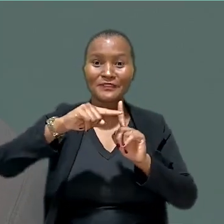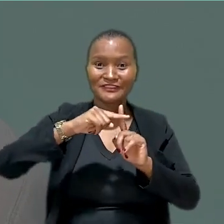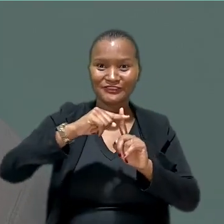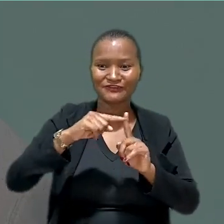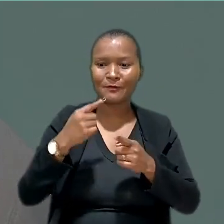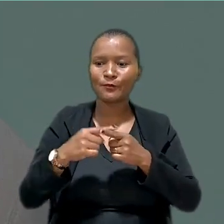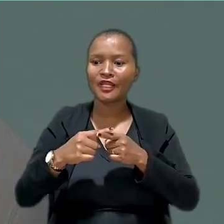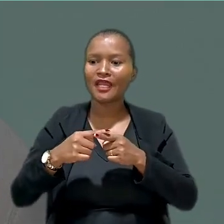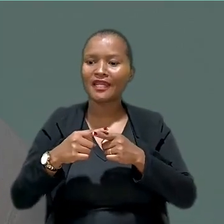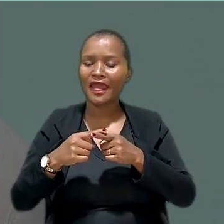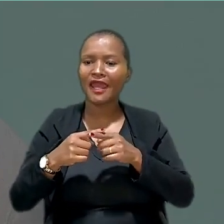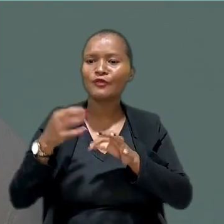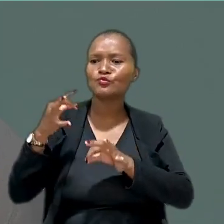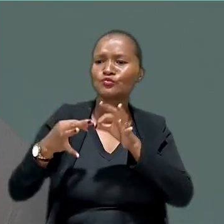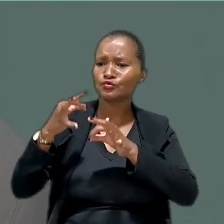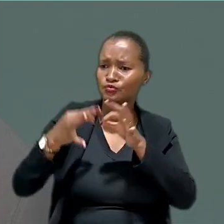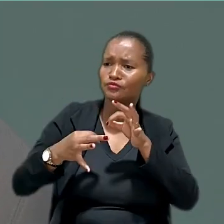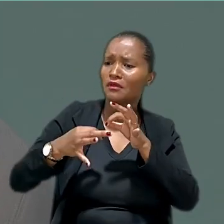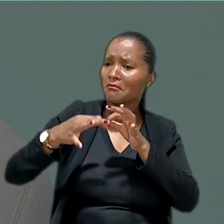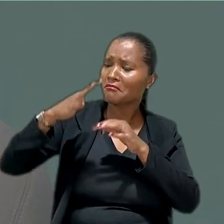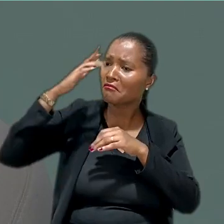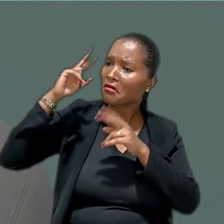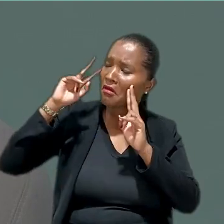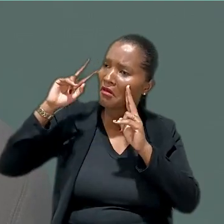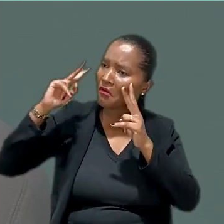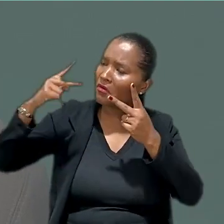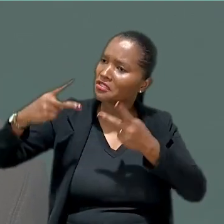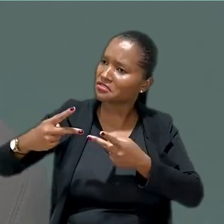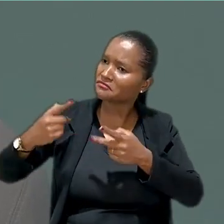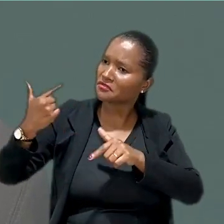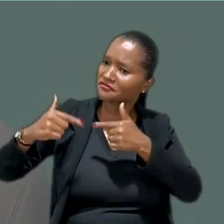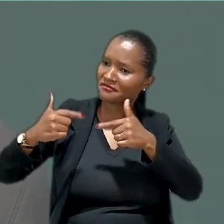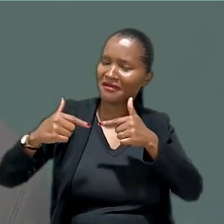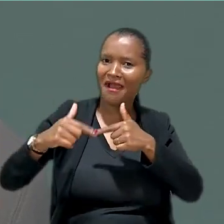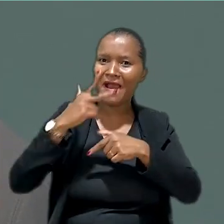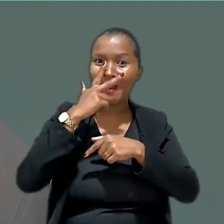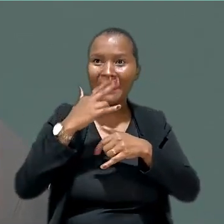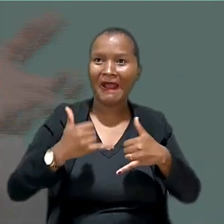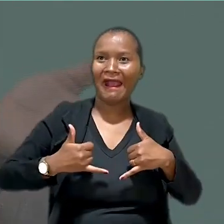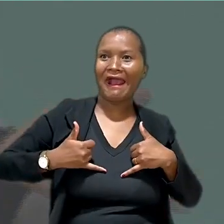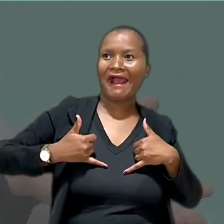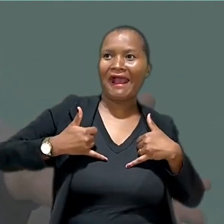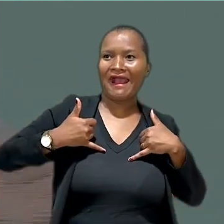porque os juízes ficaram muito assim, reconhecidos pelo seu trabalho, ficaram